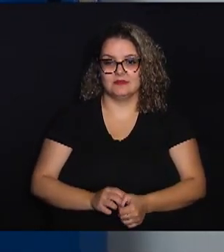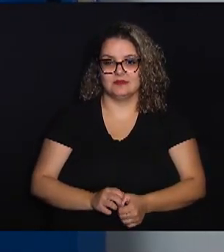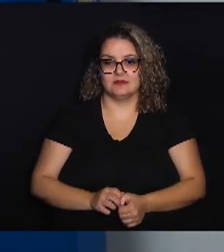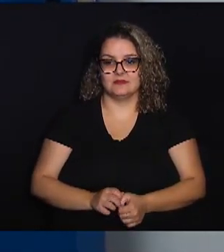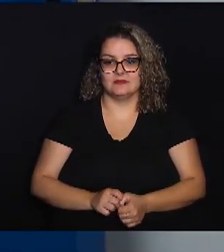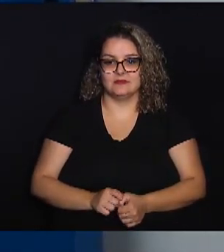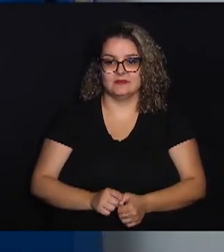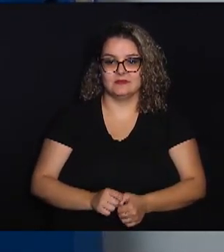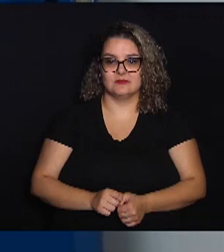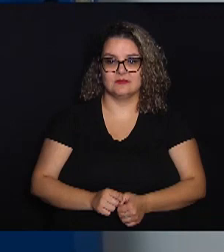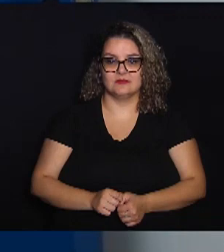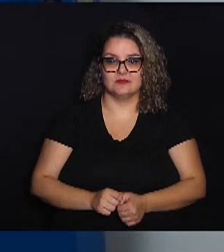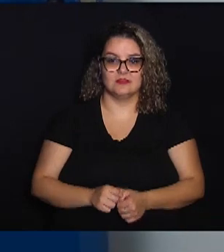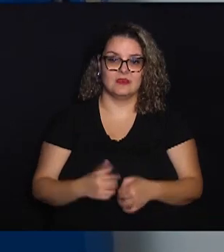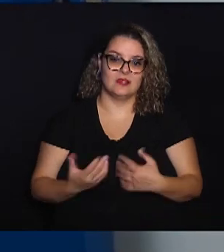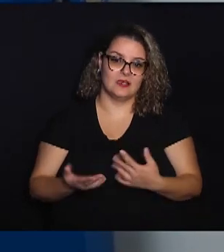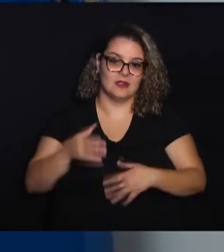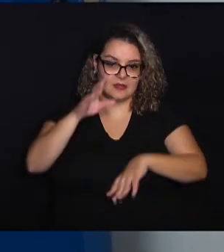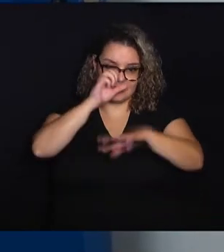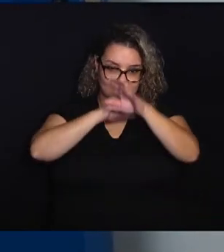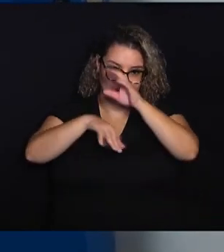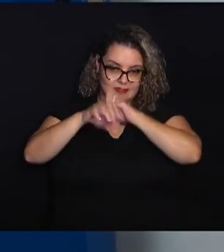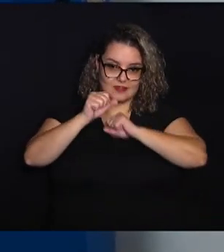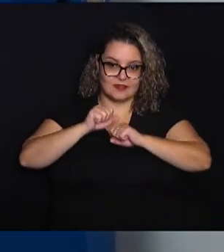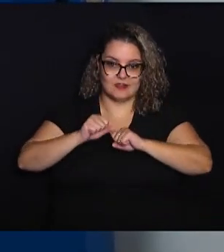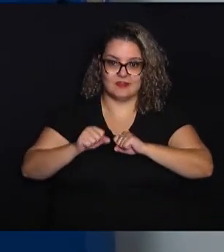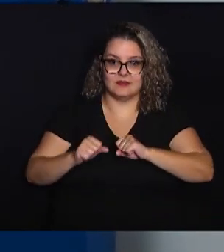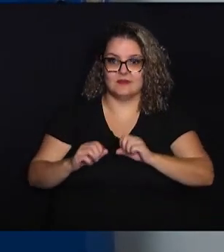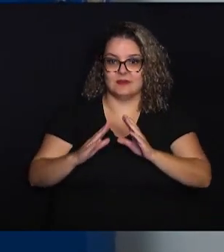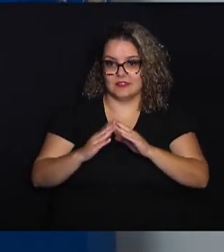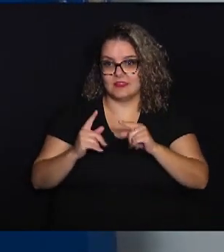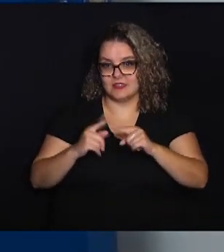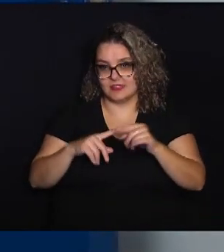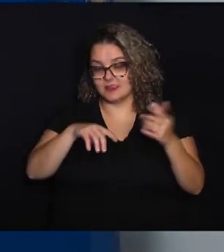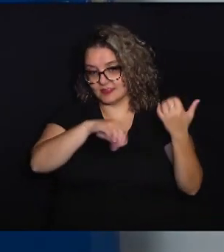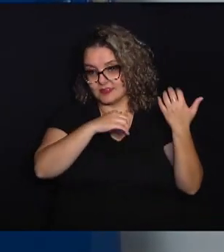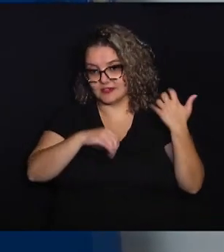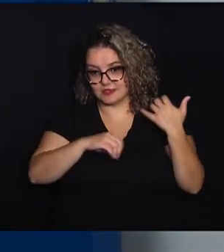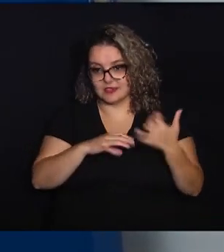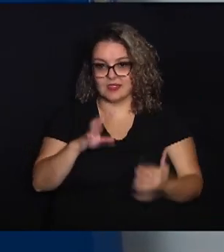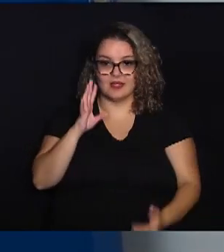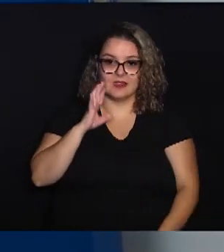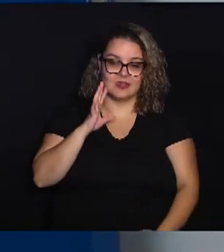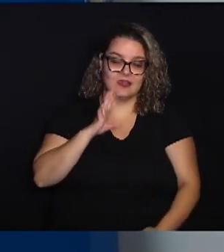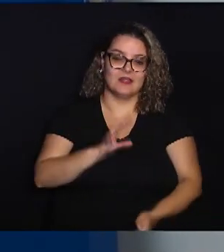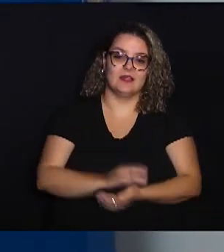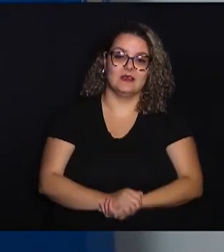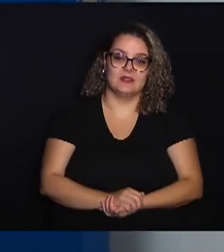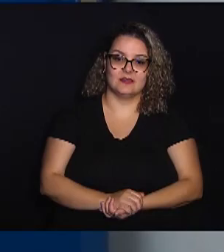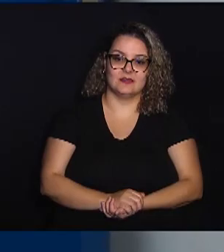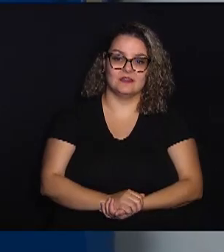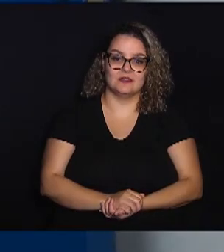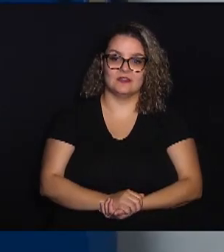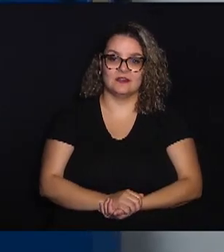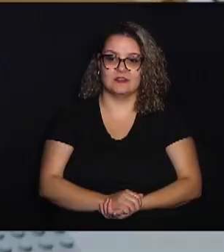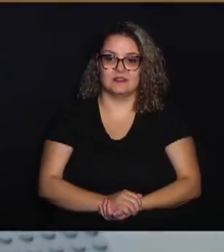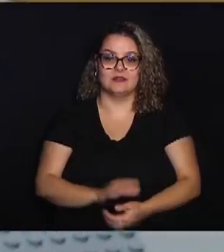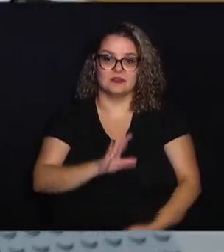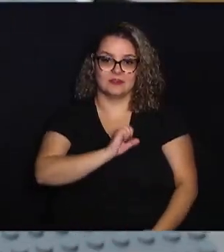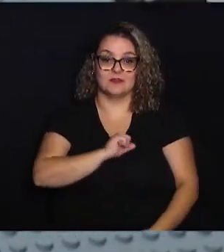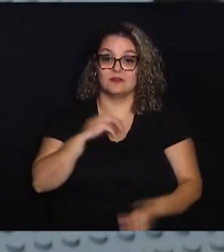assim? Eu tô aprendendo para poder tocar na igreja, né? Que legal. Aí eu gosto de ouvir música gospel.